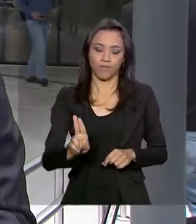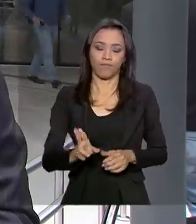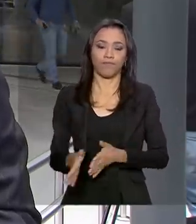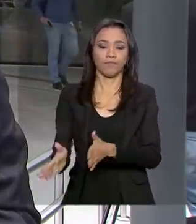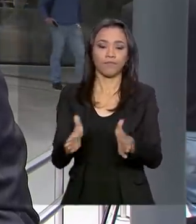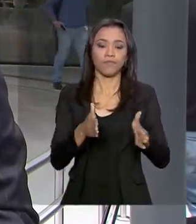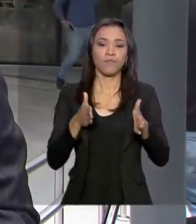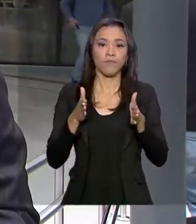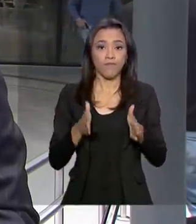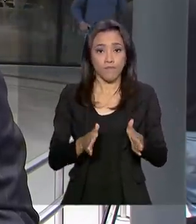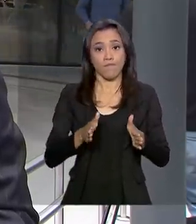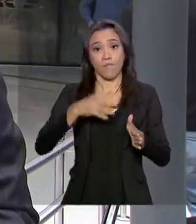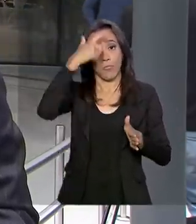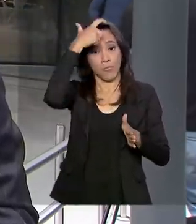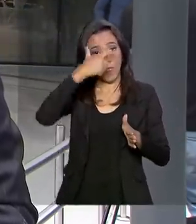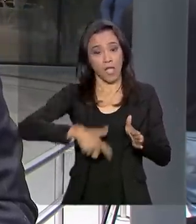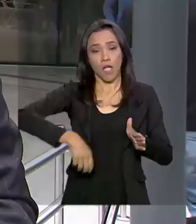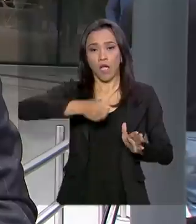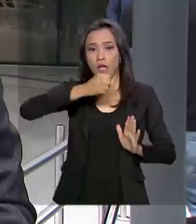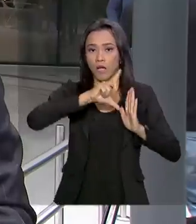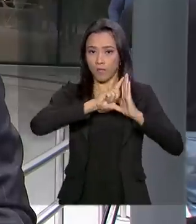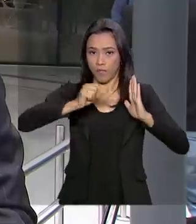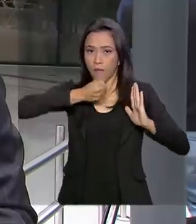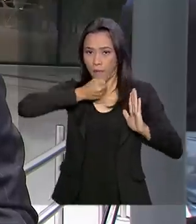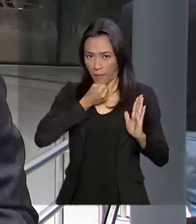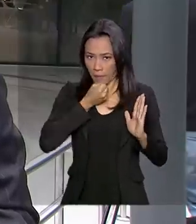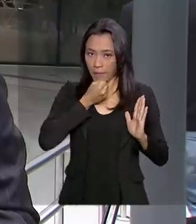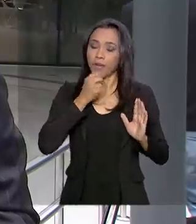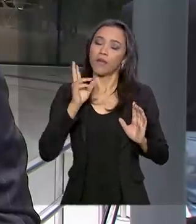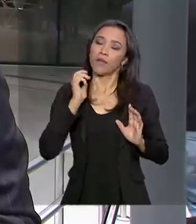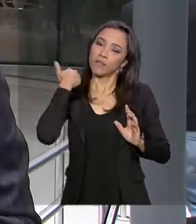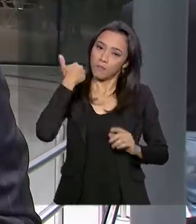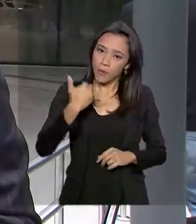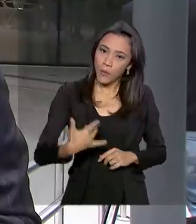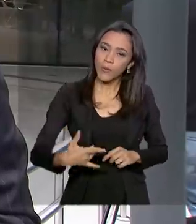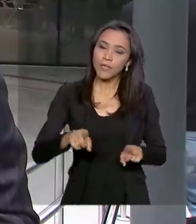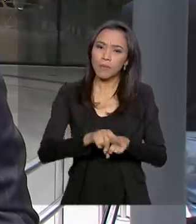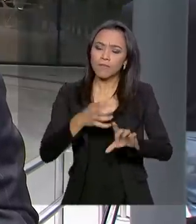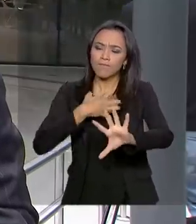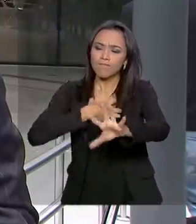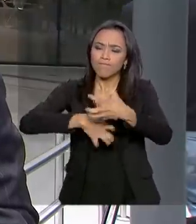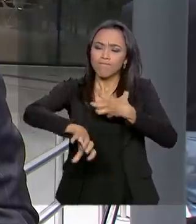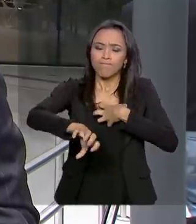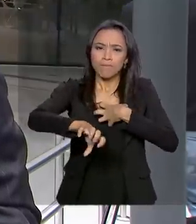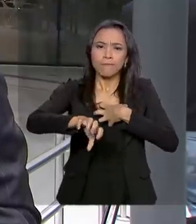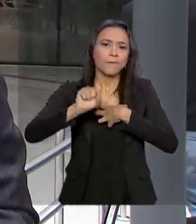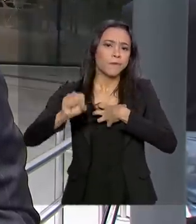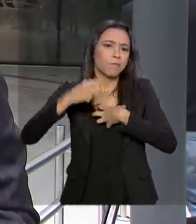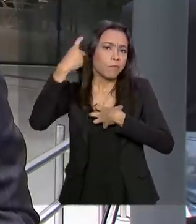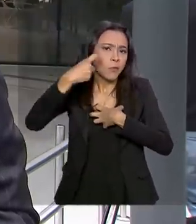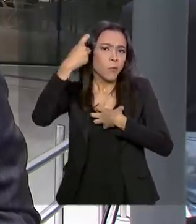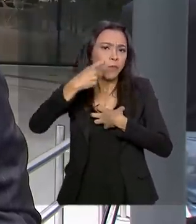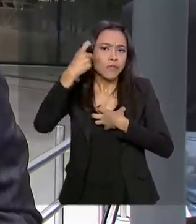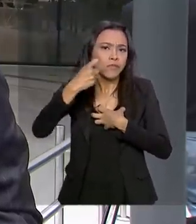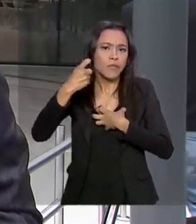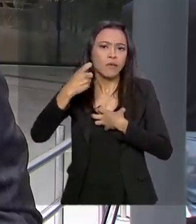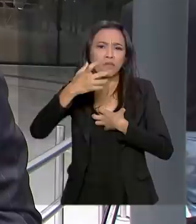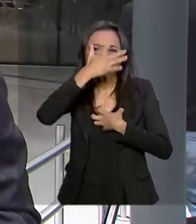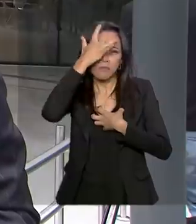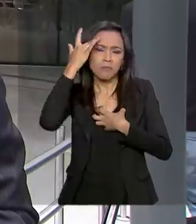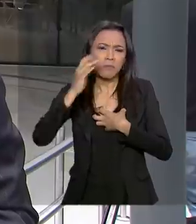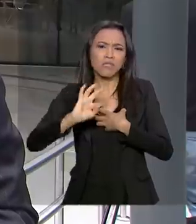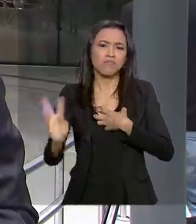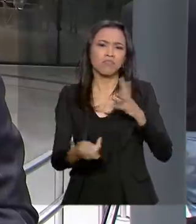O porta-voz também informou que o presidente da República externou solidariedade e preocupação com as vítimas